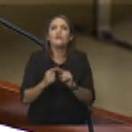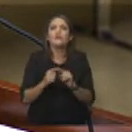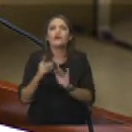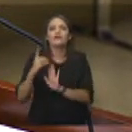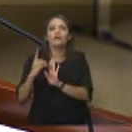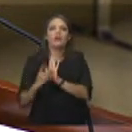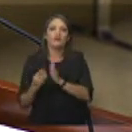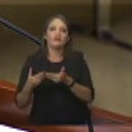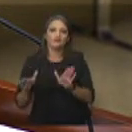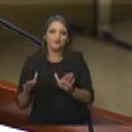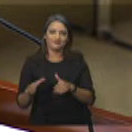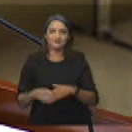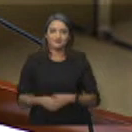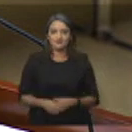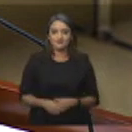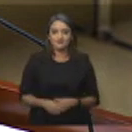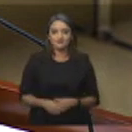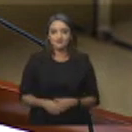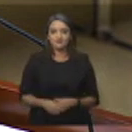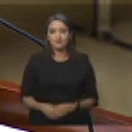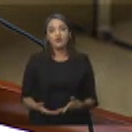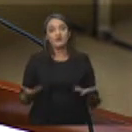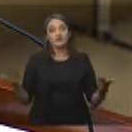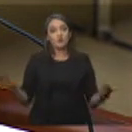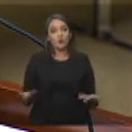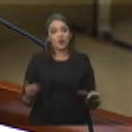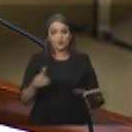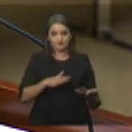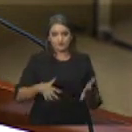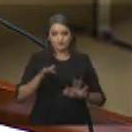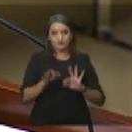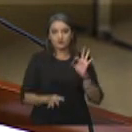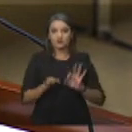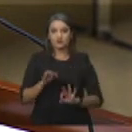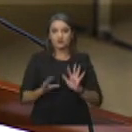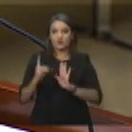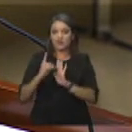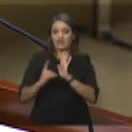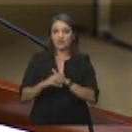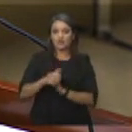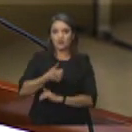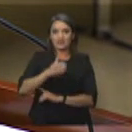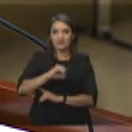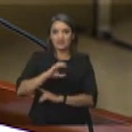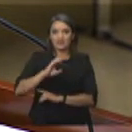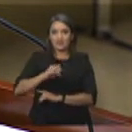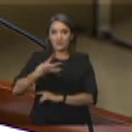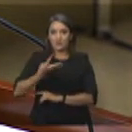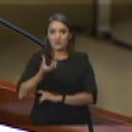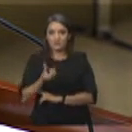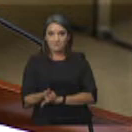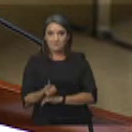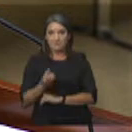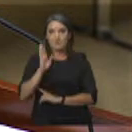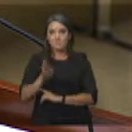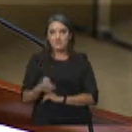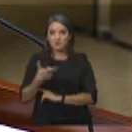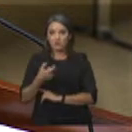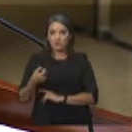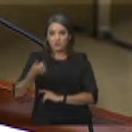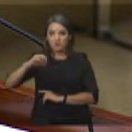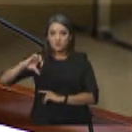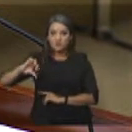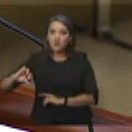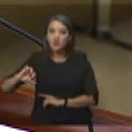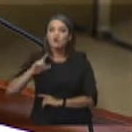impugnado. Passando agora ao aspecto jurídico, excelências, o decreto 10.046/2019, em nosso sentido, está